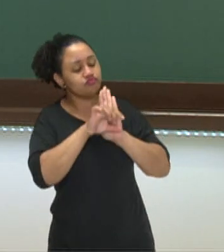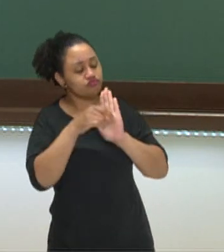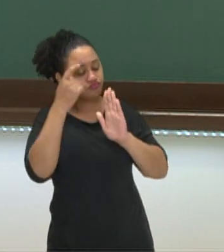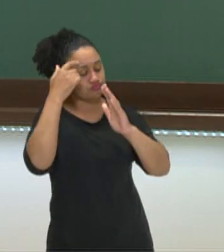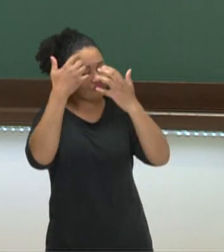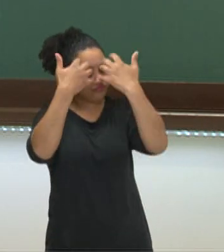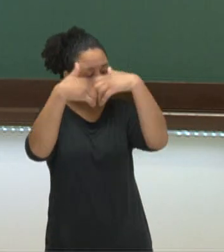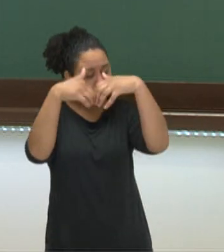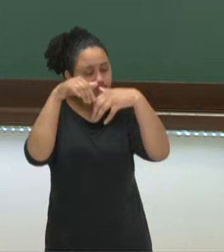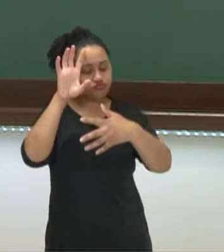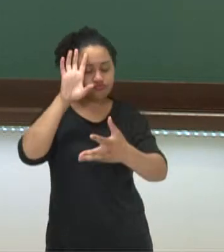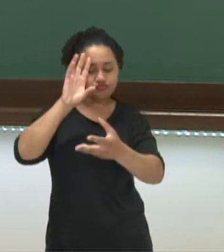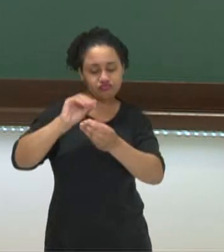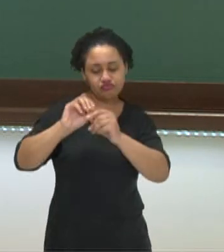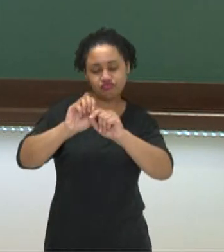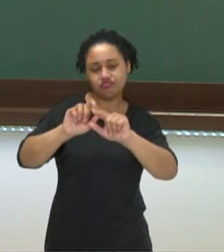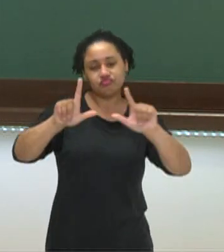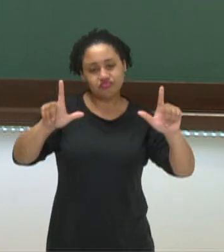cabecinha, já ir